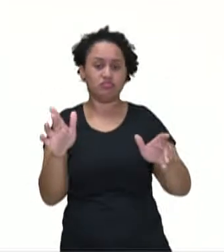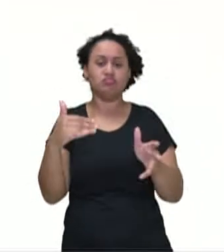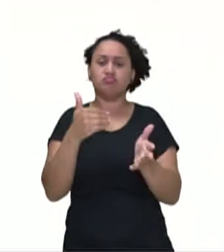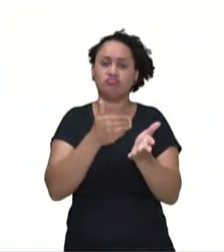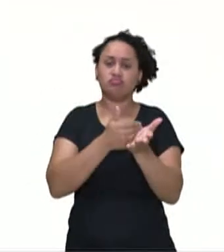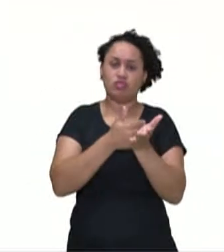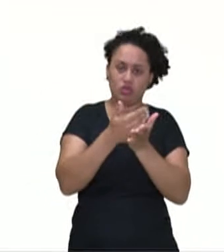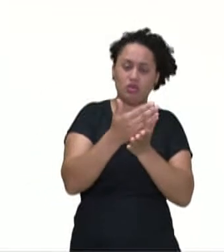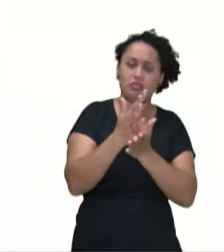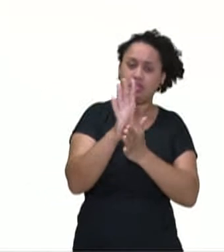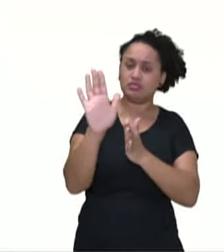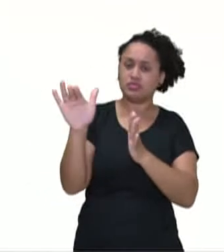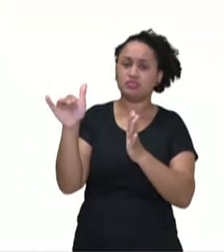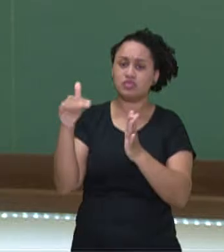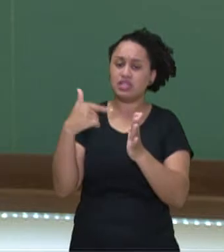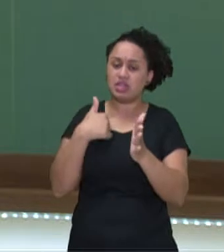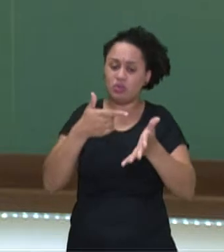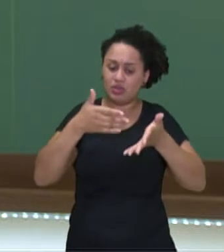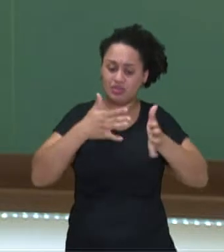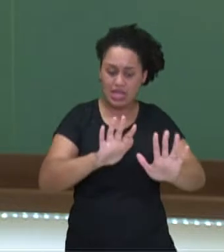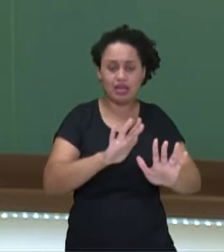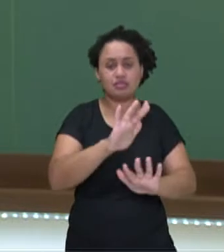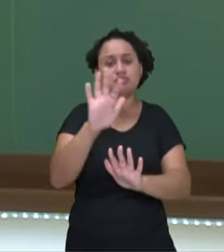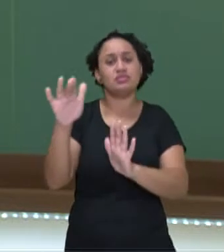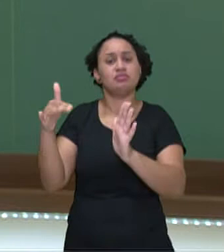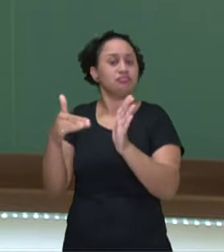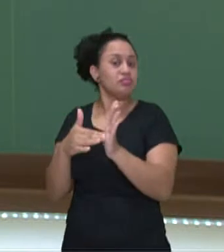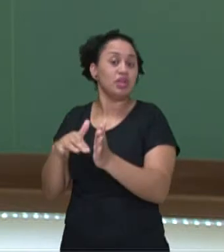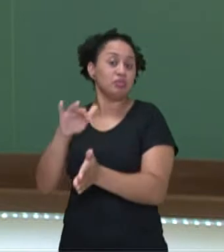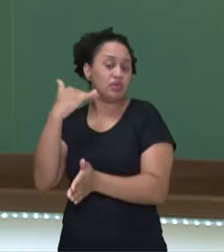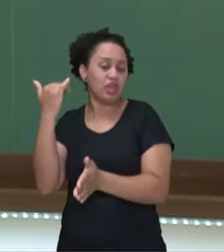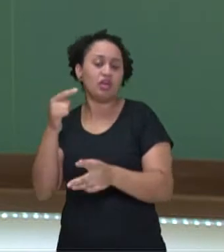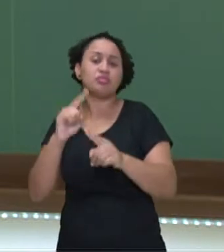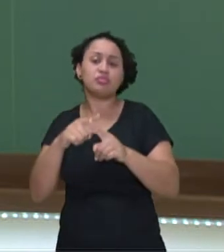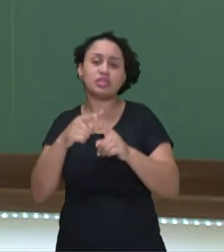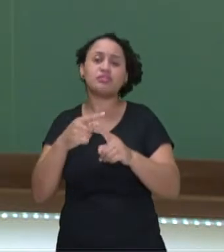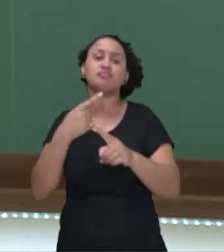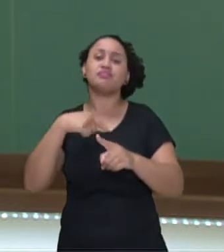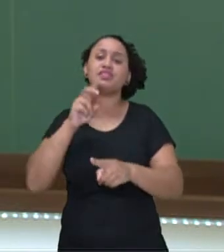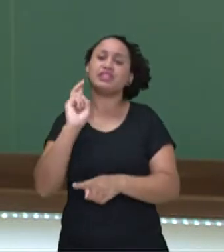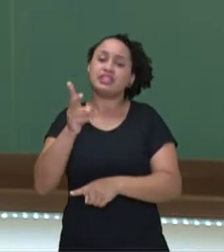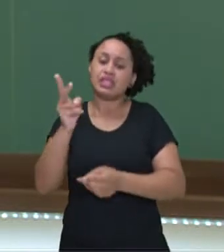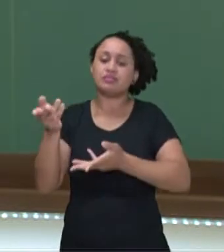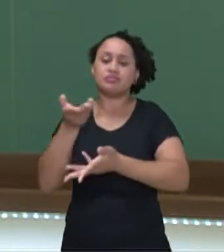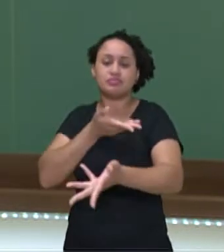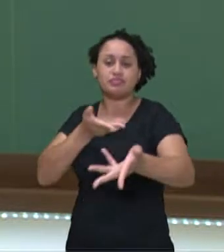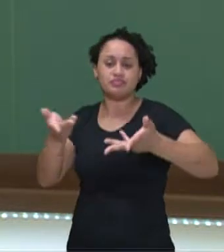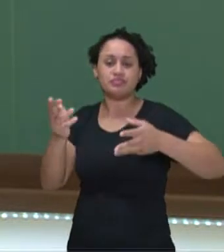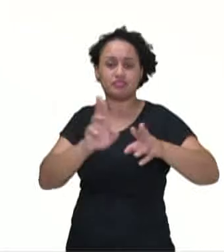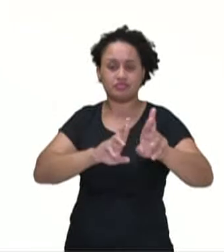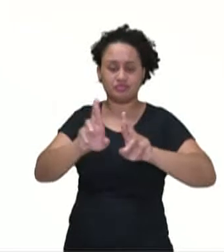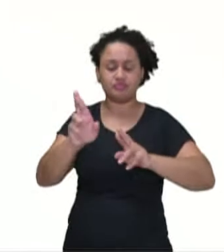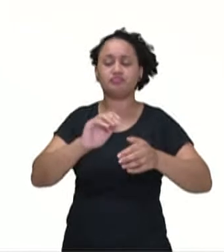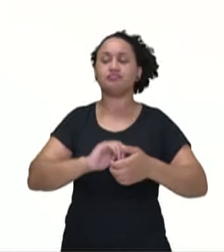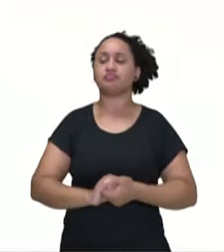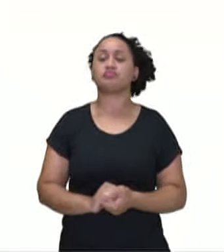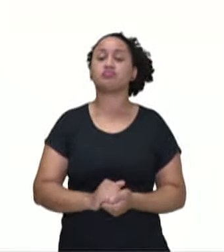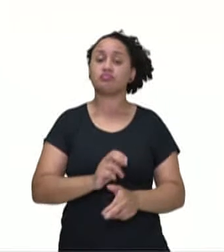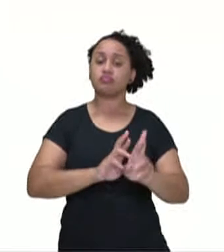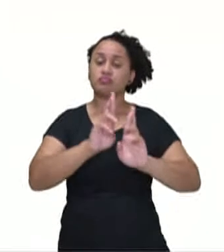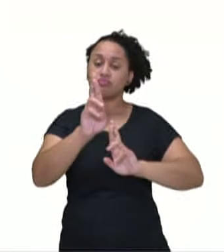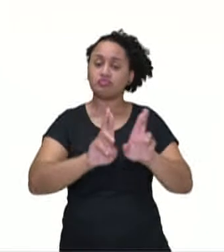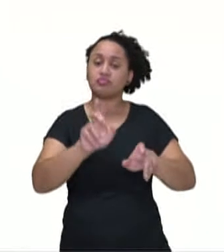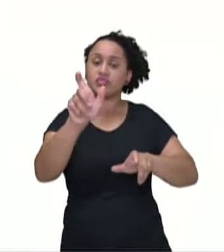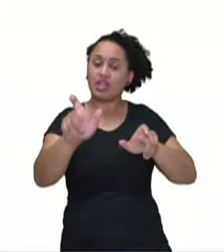sua vida. O tempo inteiro a gente está se relacionando uns com os outros. Relacionar-se com outras pessoas é